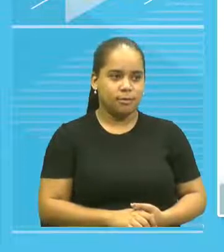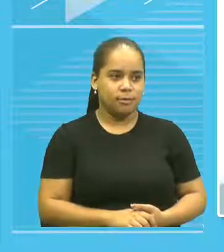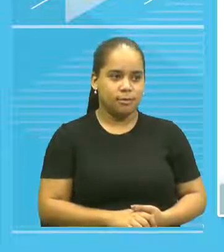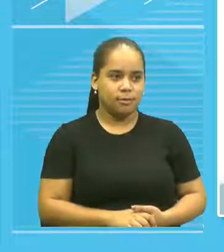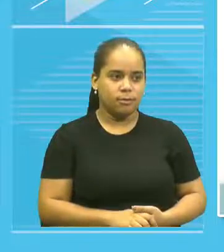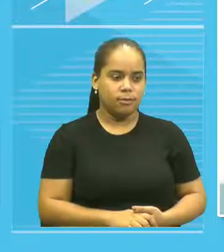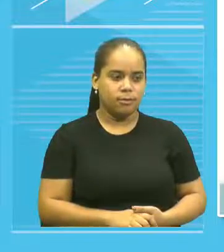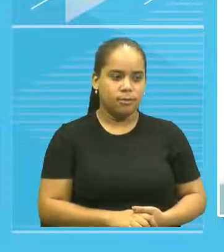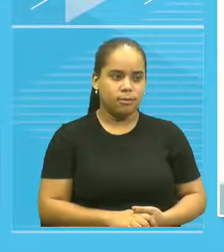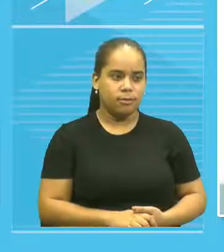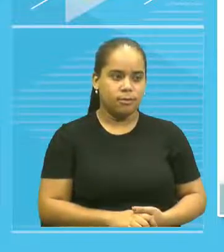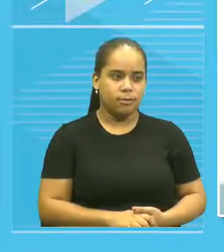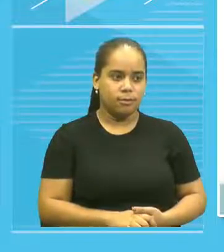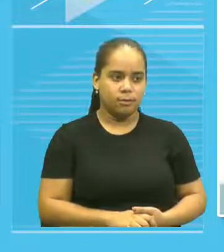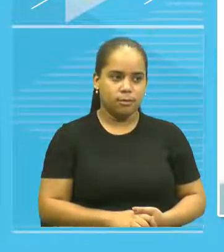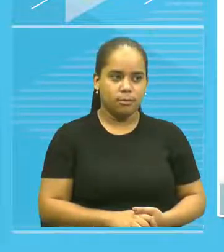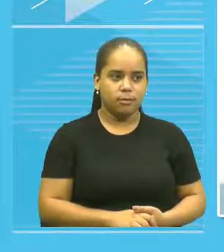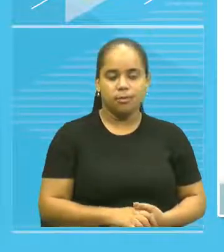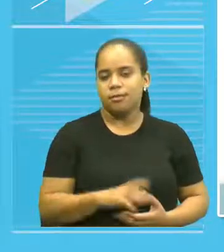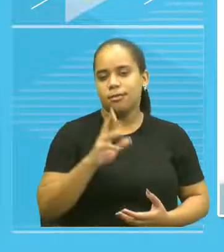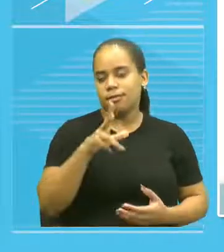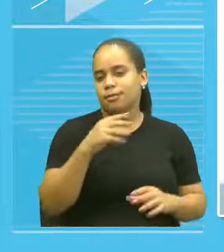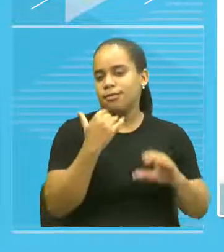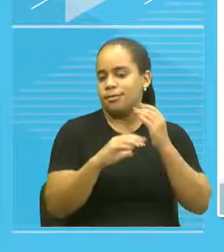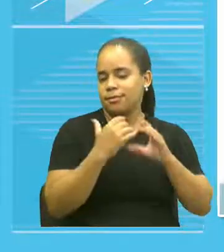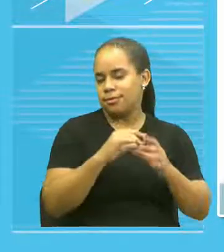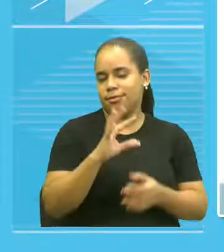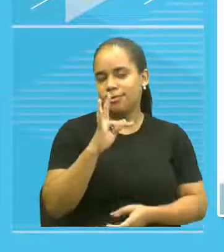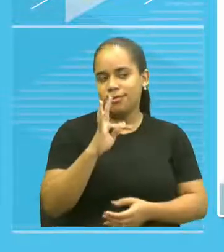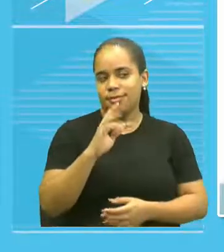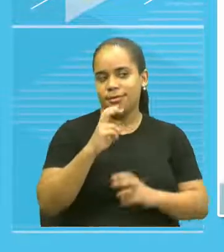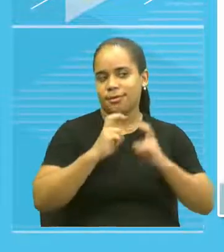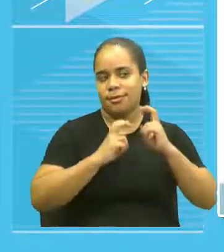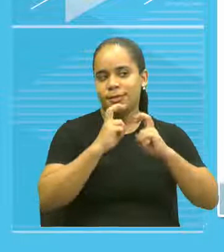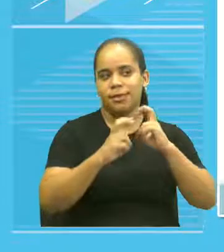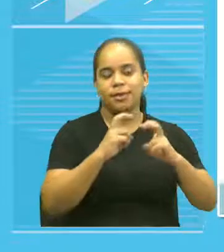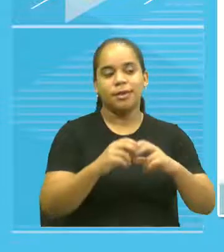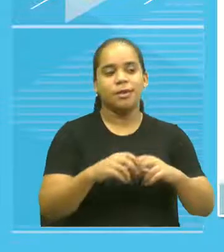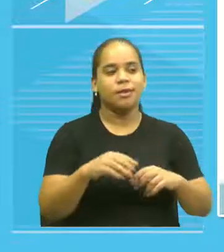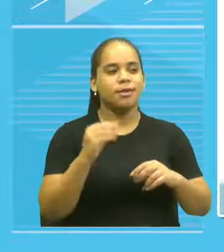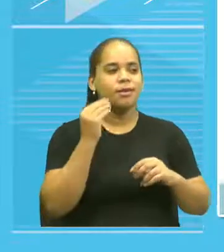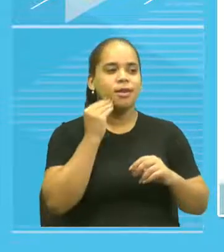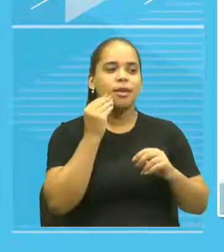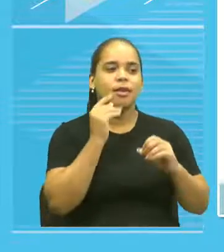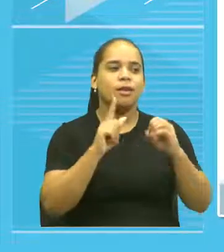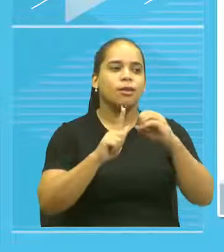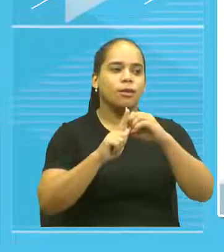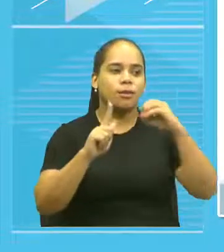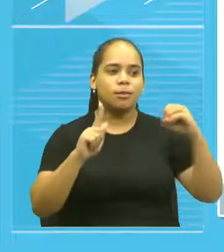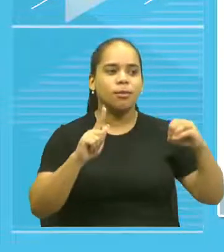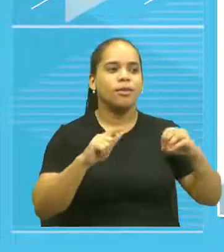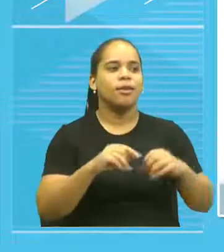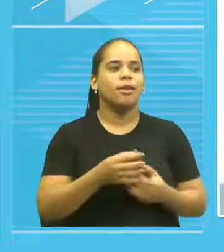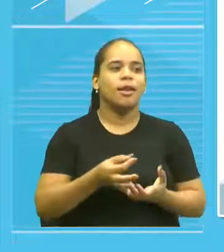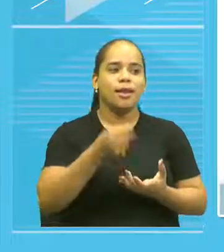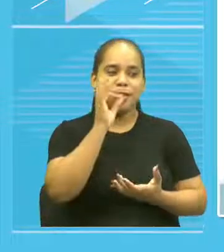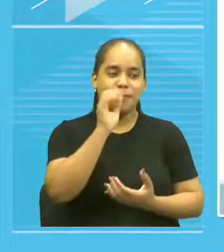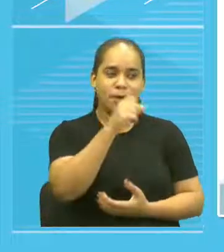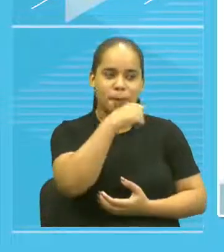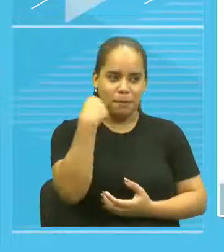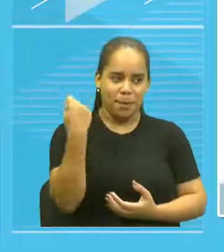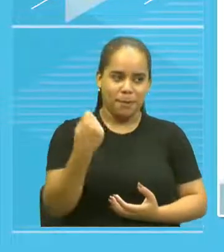né trem-bala não trem-bala é uma música tira digitar a senha no Google café com pão café com pão